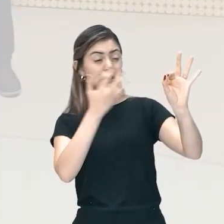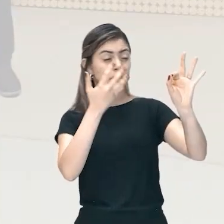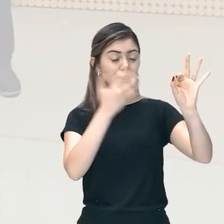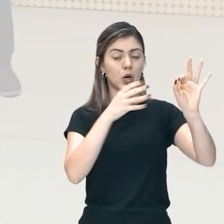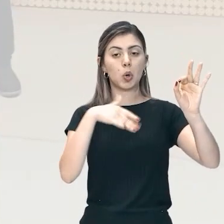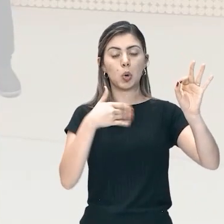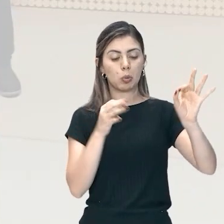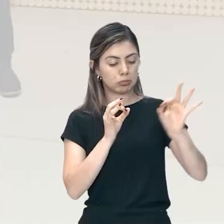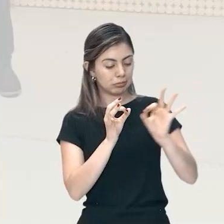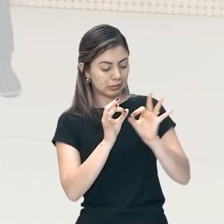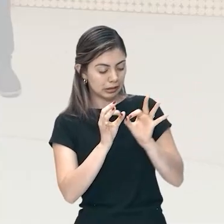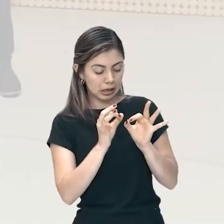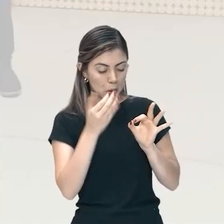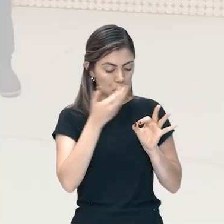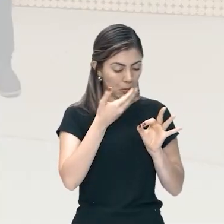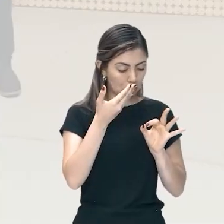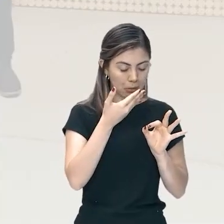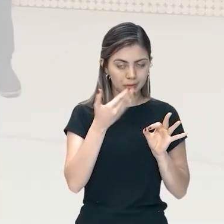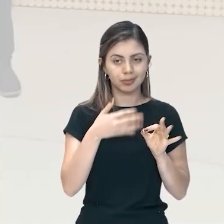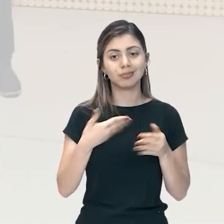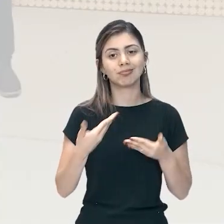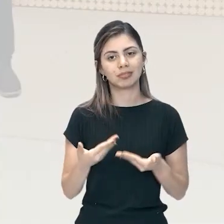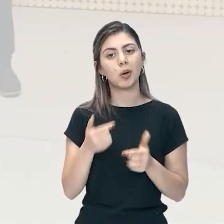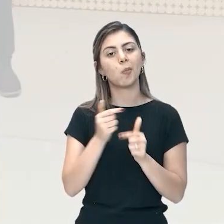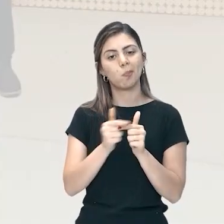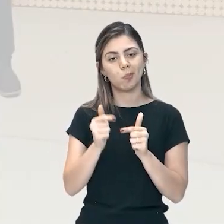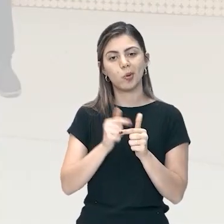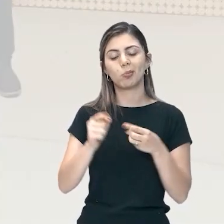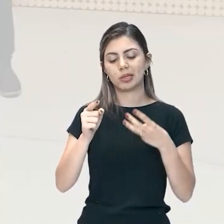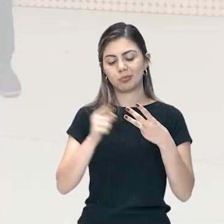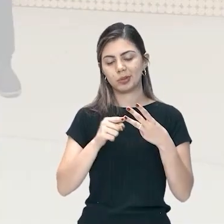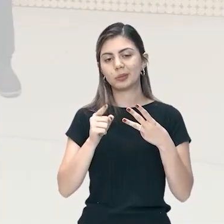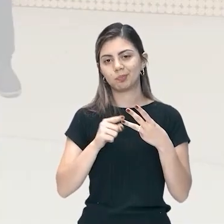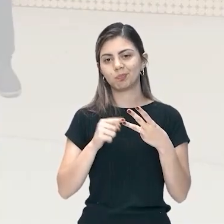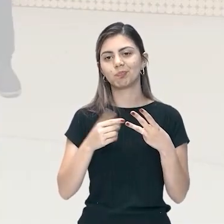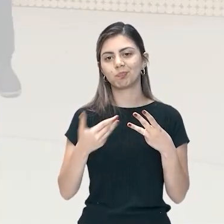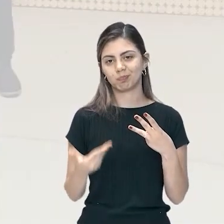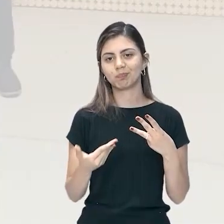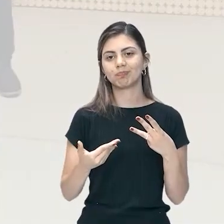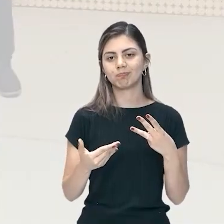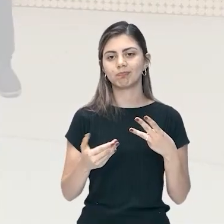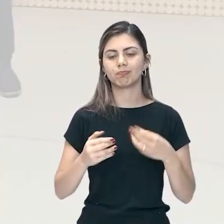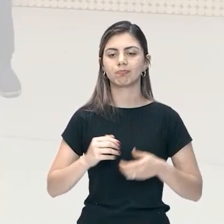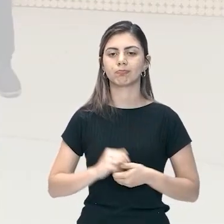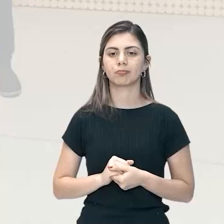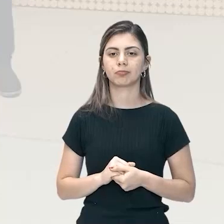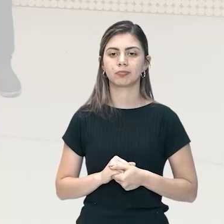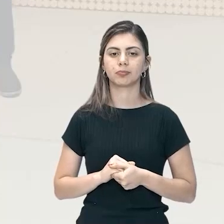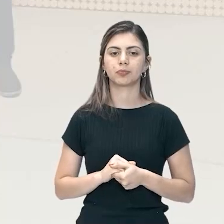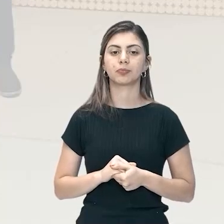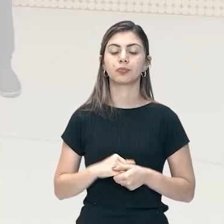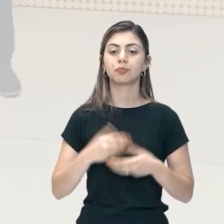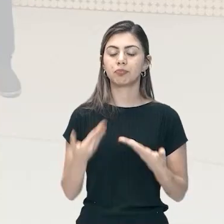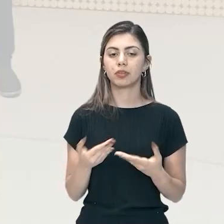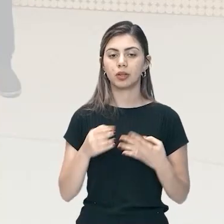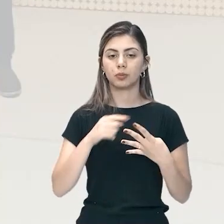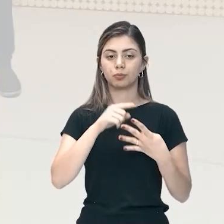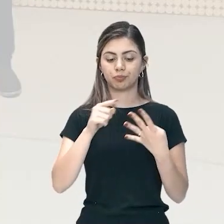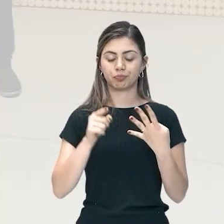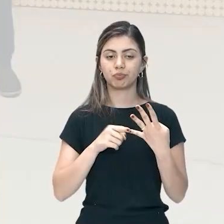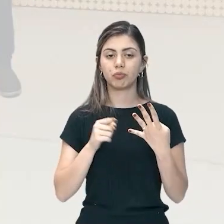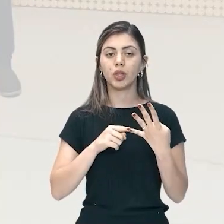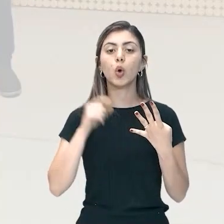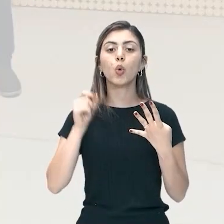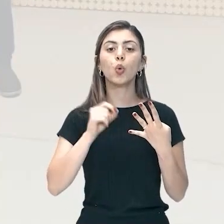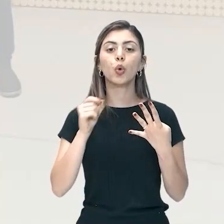algo que está perto, provavelmente o problema vai estar nesse cristalino, tá, pessoal? Além do cristalino, nós também temos aí,